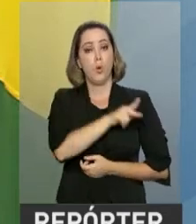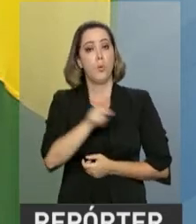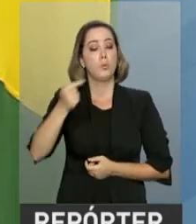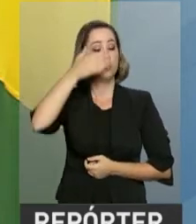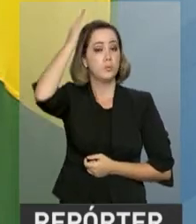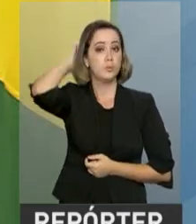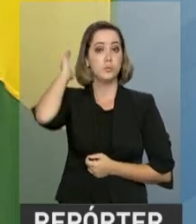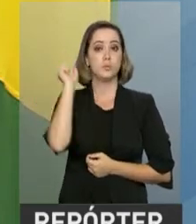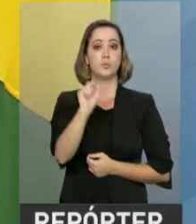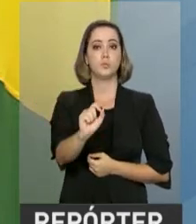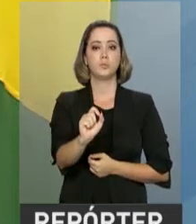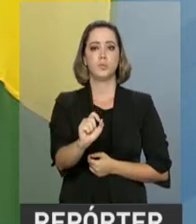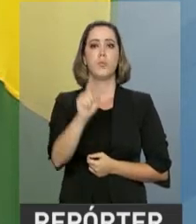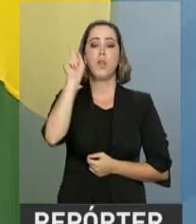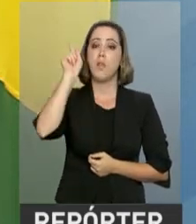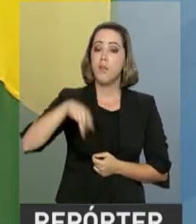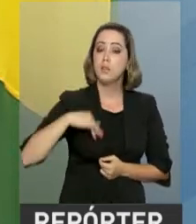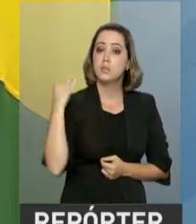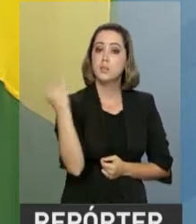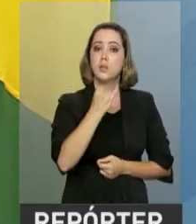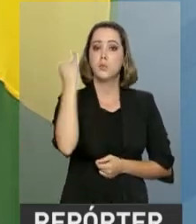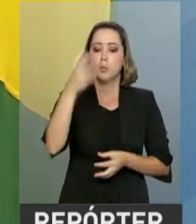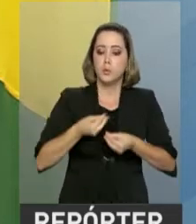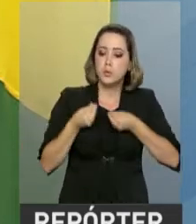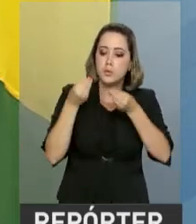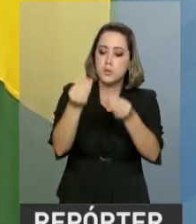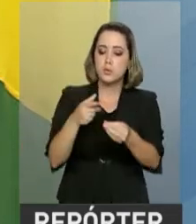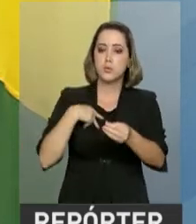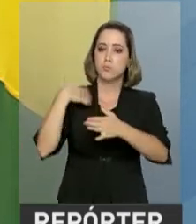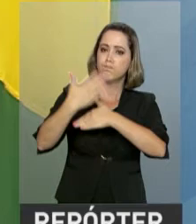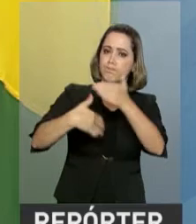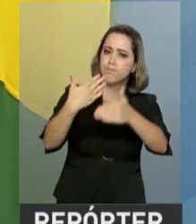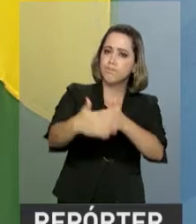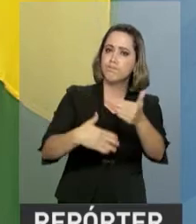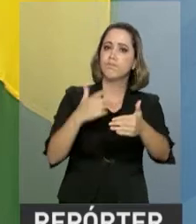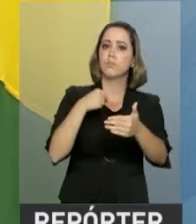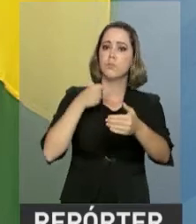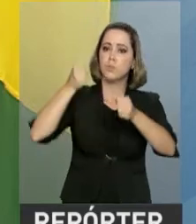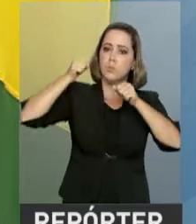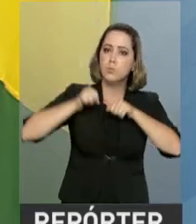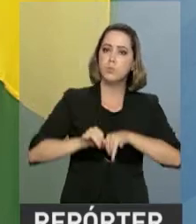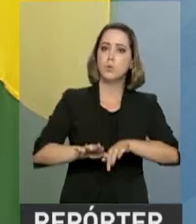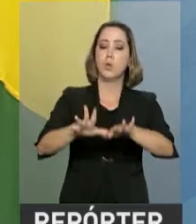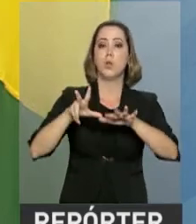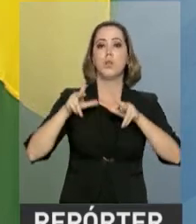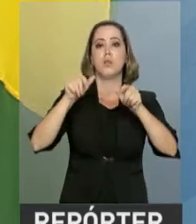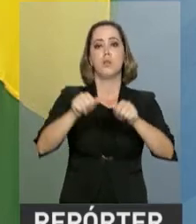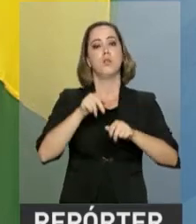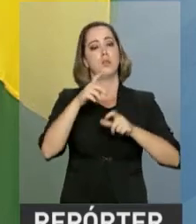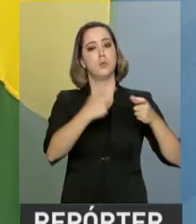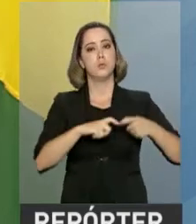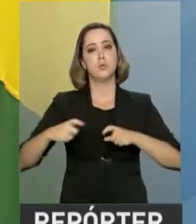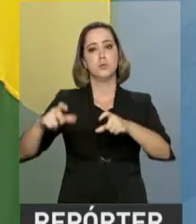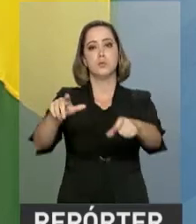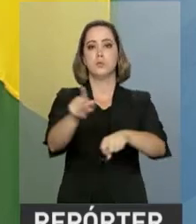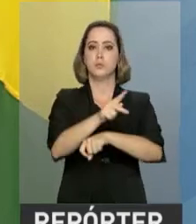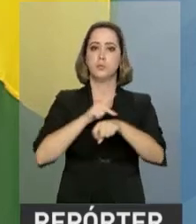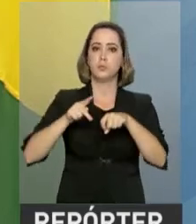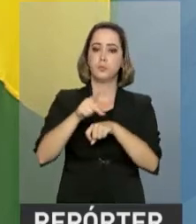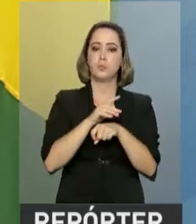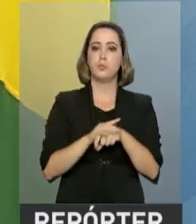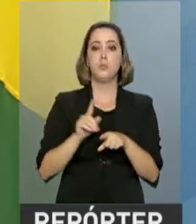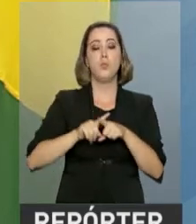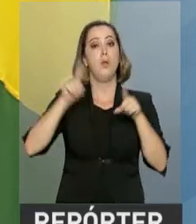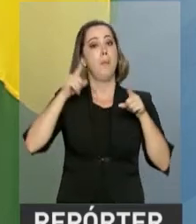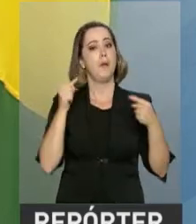presidente Michel Temer, é fundamental garantir que a prosperidade seja estendida a todas as regiões do país,